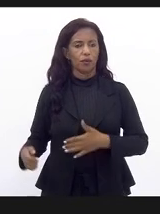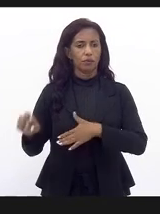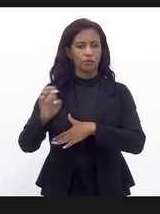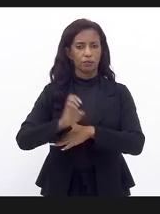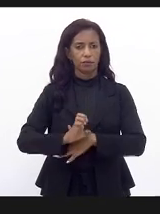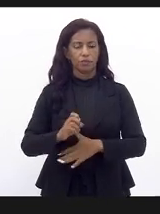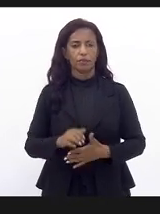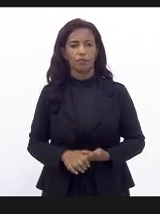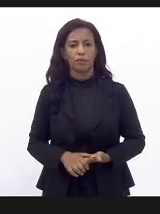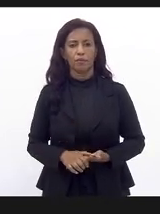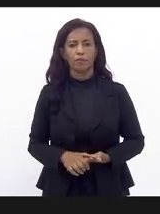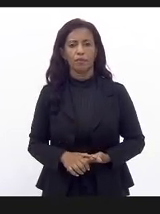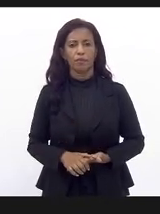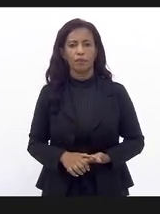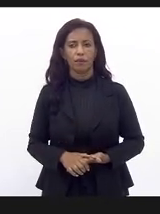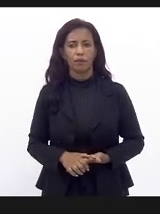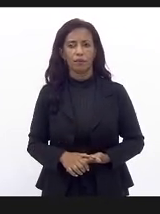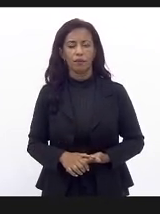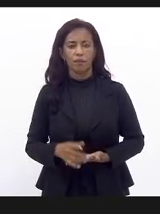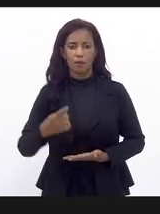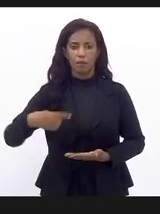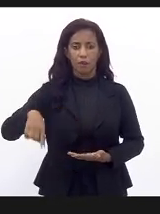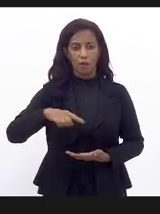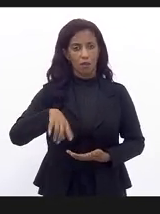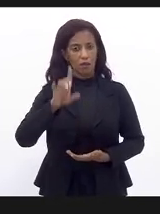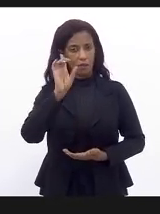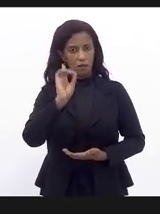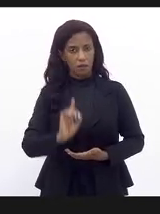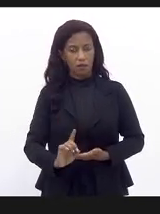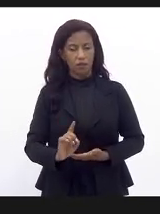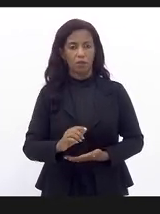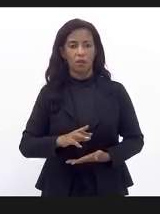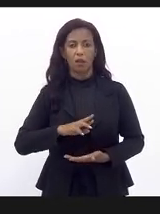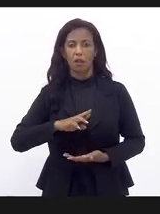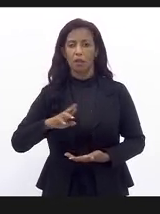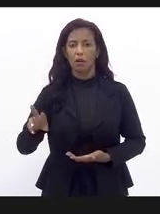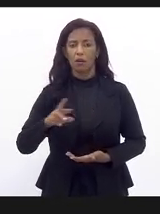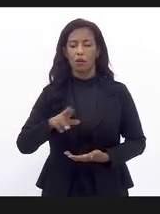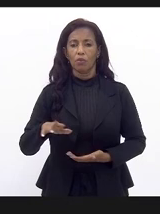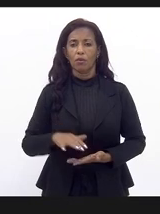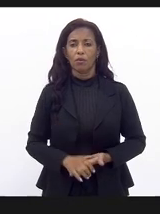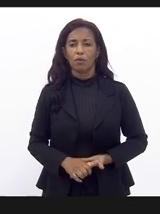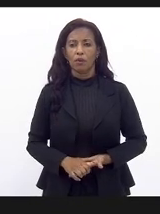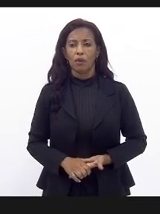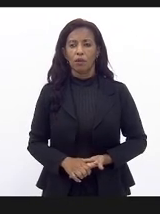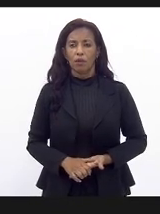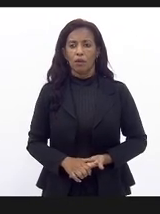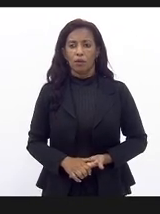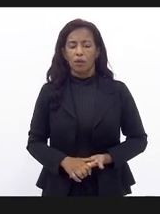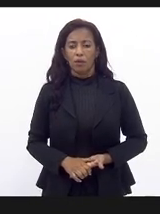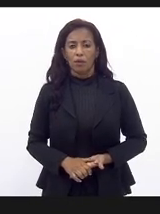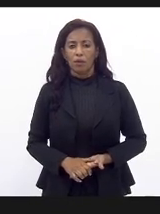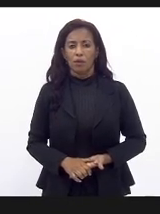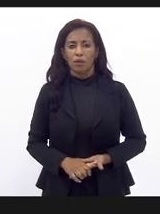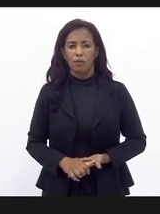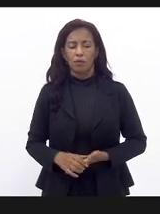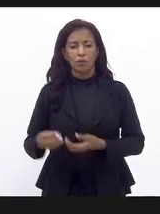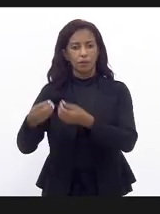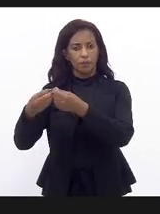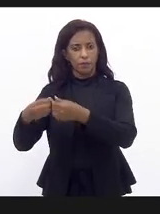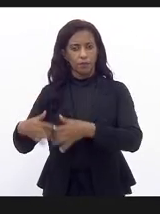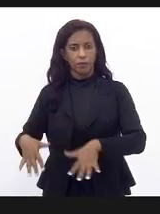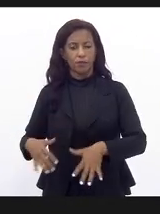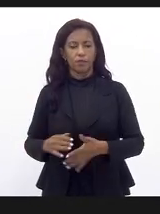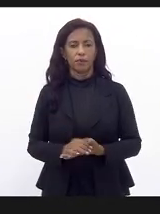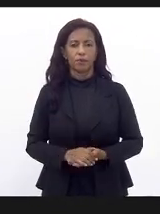Estadual para que esses direitos não fossem de fato